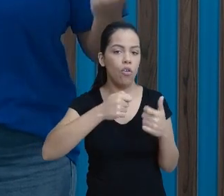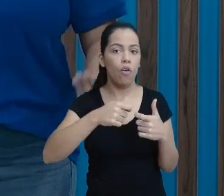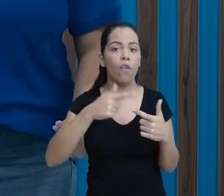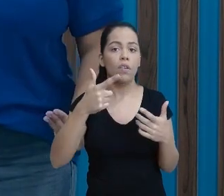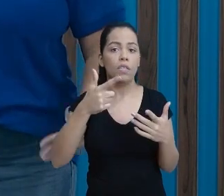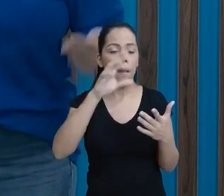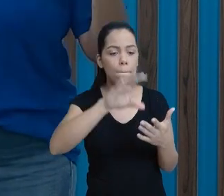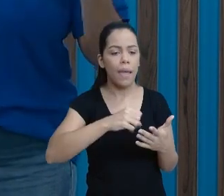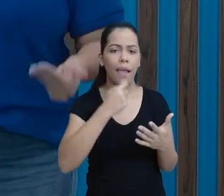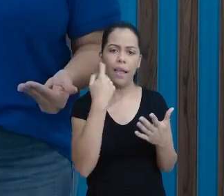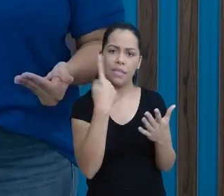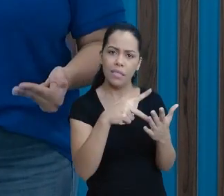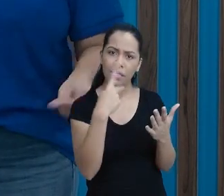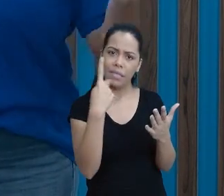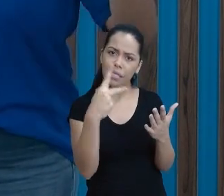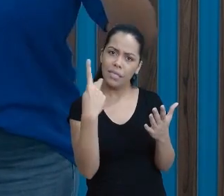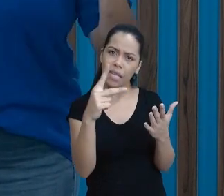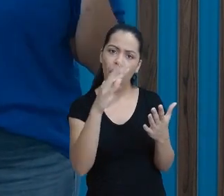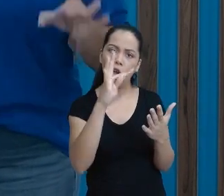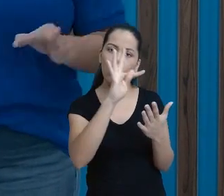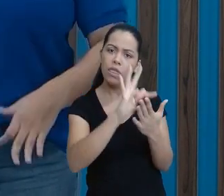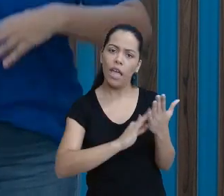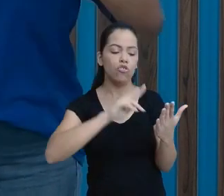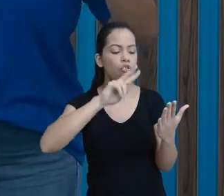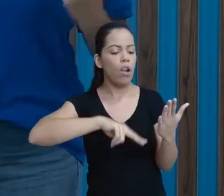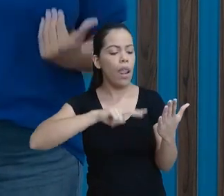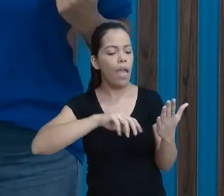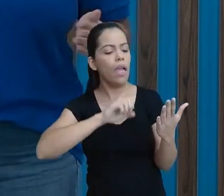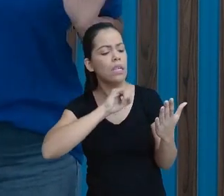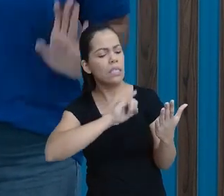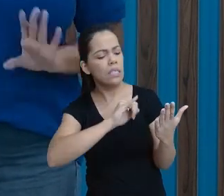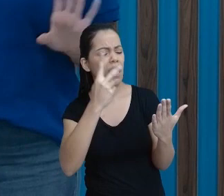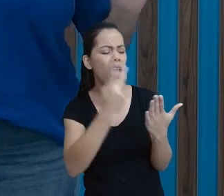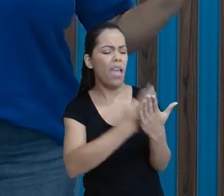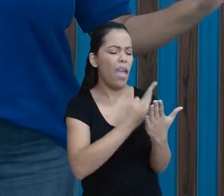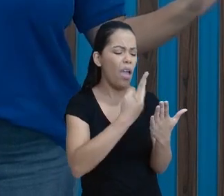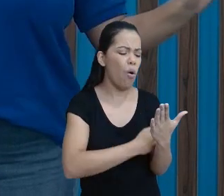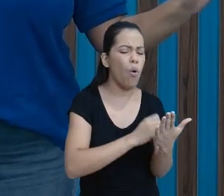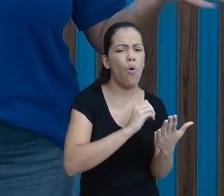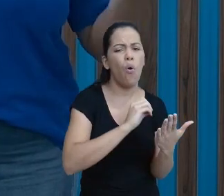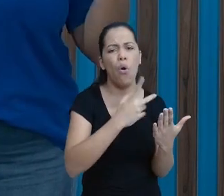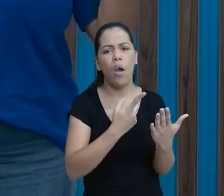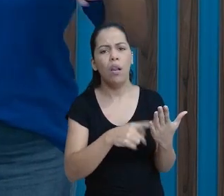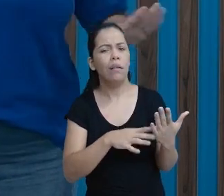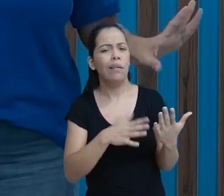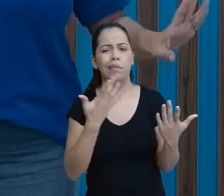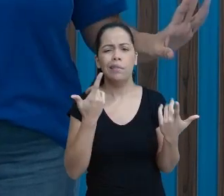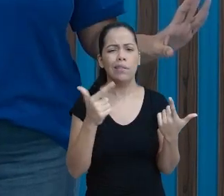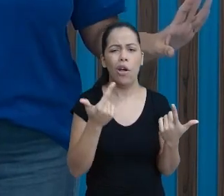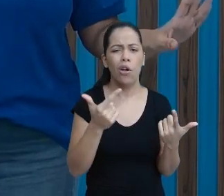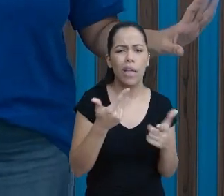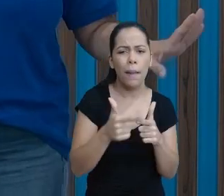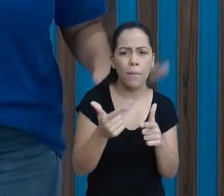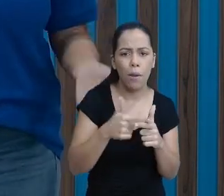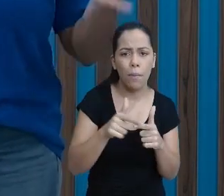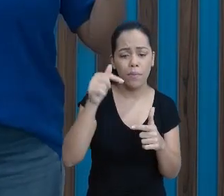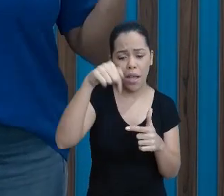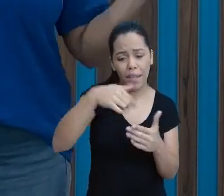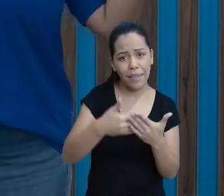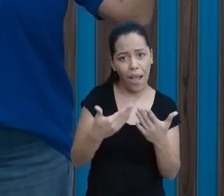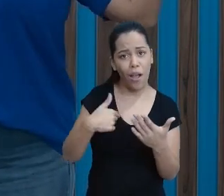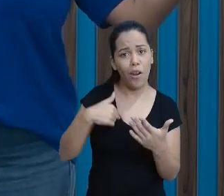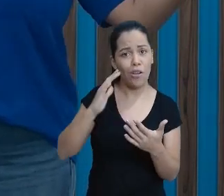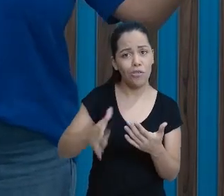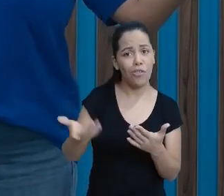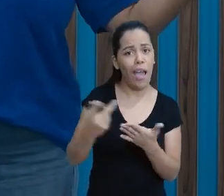se corrija, se errou, tudo bem, gente, a gente aprende com nossos erros o tempo inteiro. Só nessa aula acho que eu já errei um bocado. E tudo